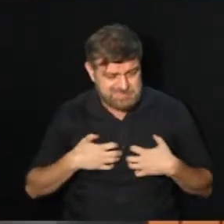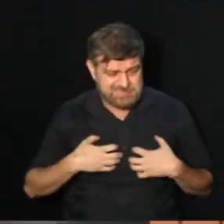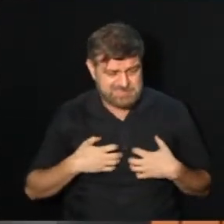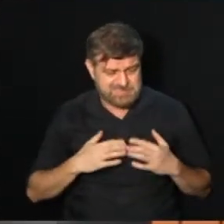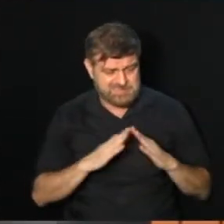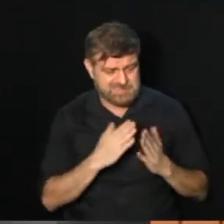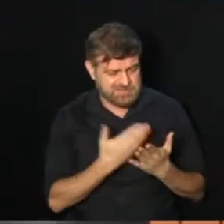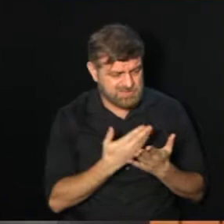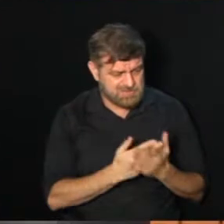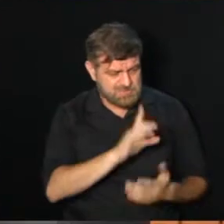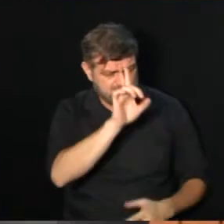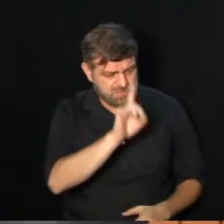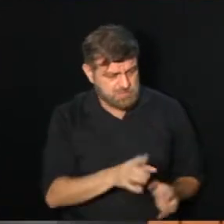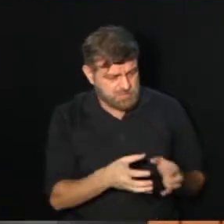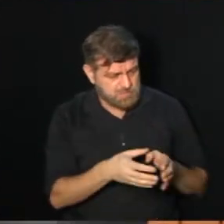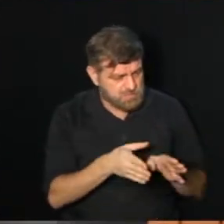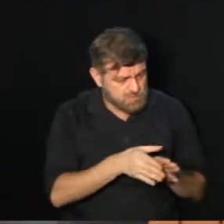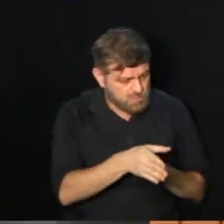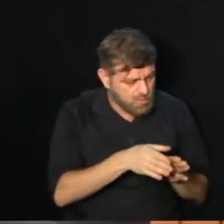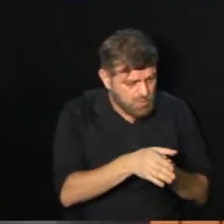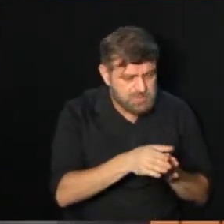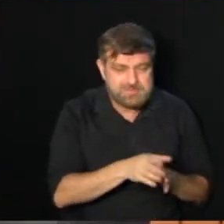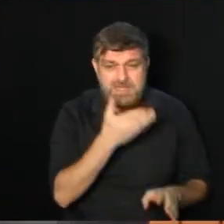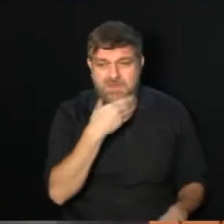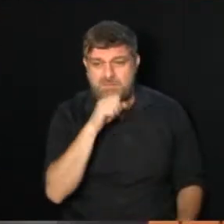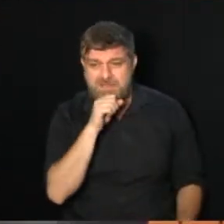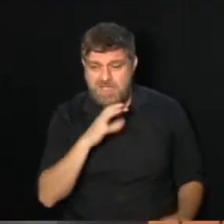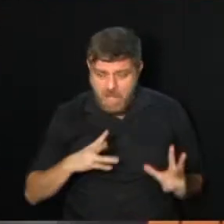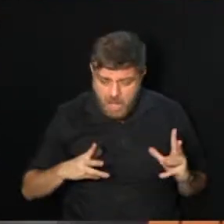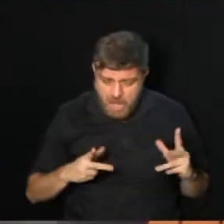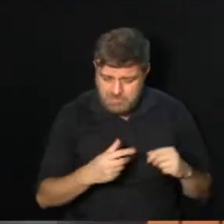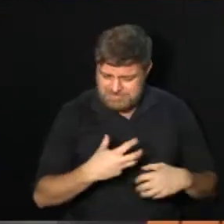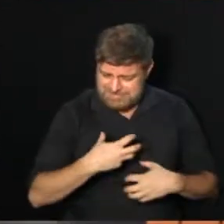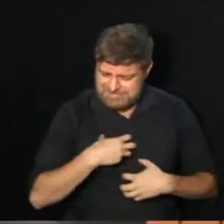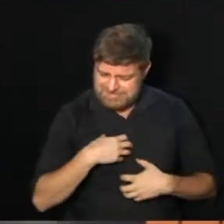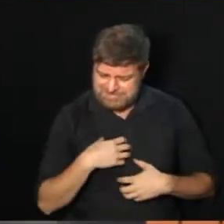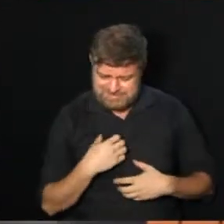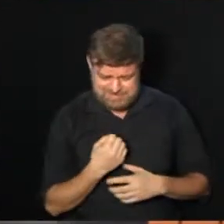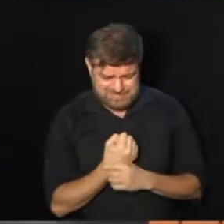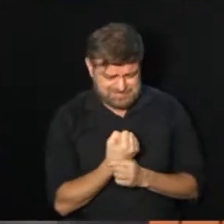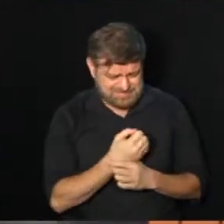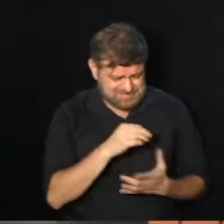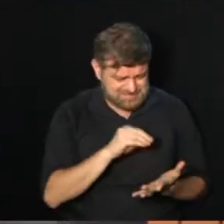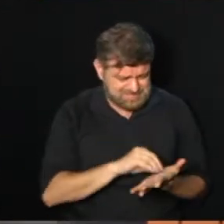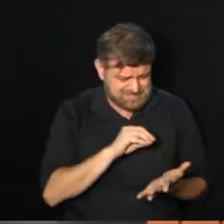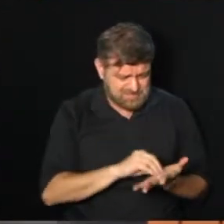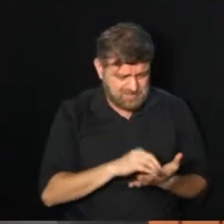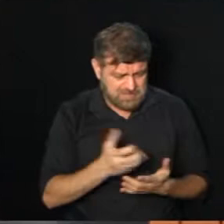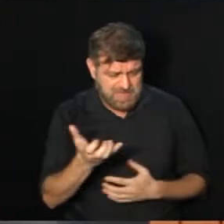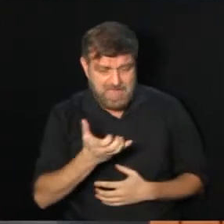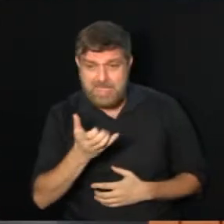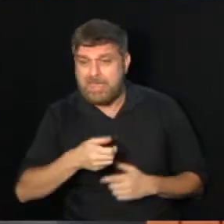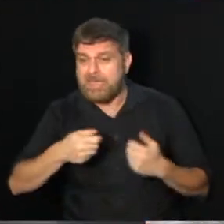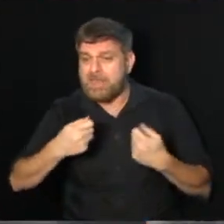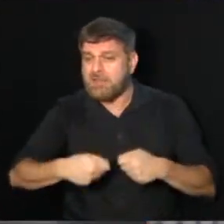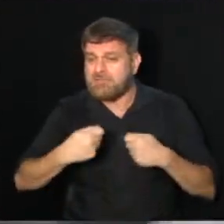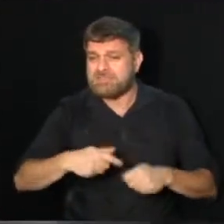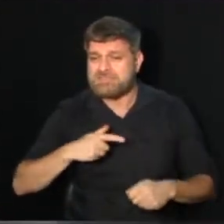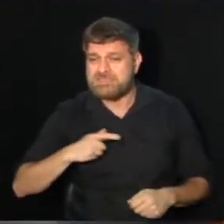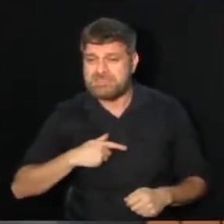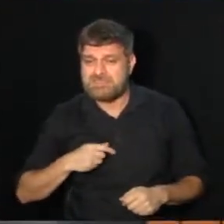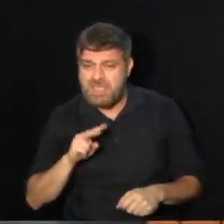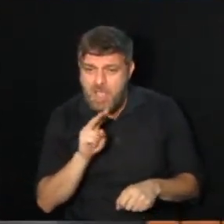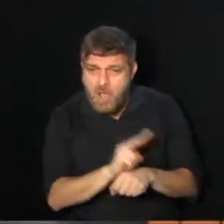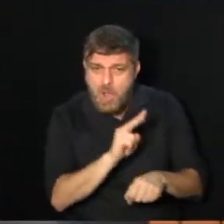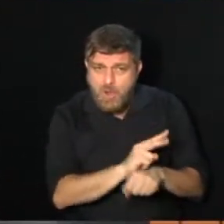no conselho de pais. Na verdade, todos se sentem inseguros e querem buscar e têm necessidades a serem